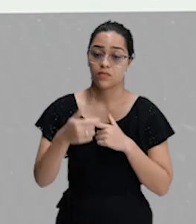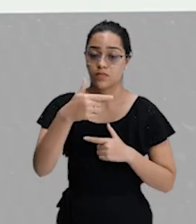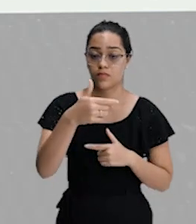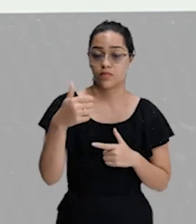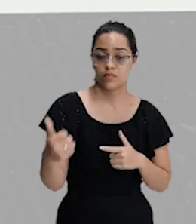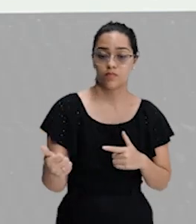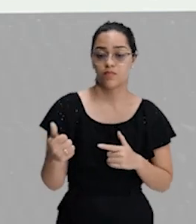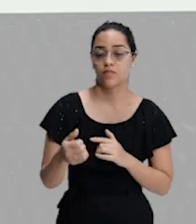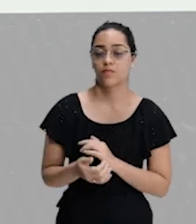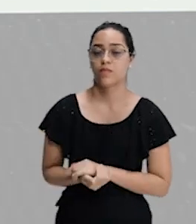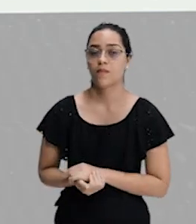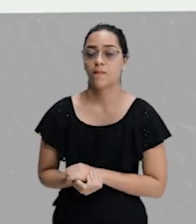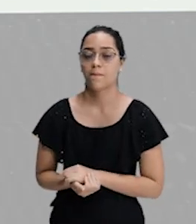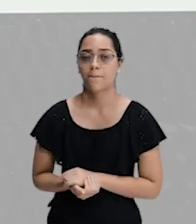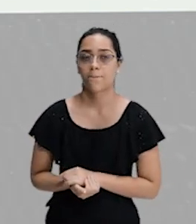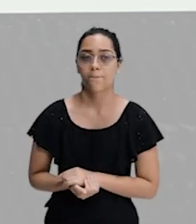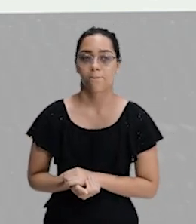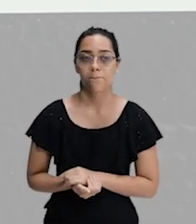né?